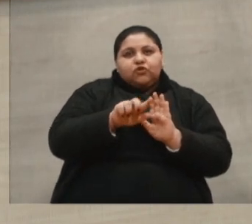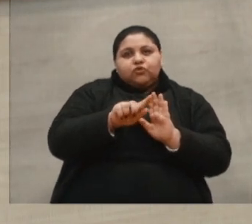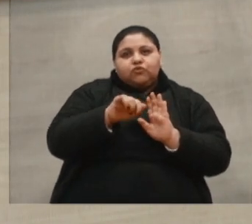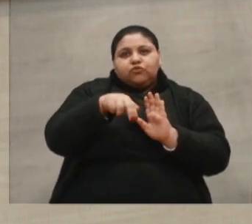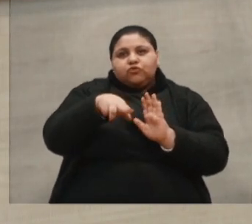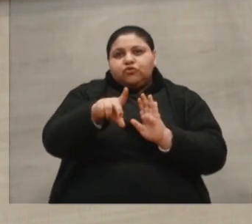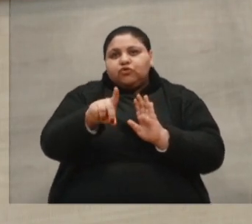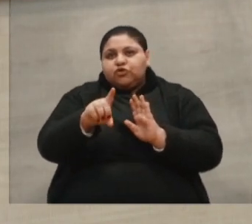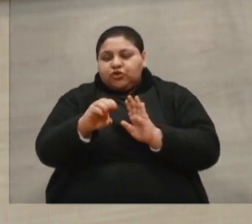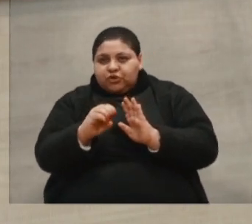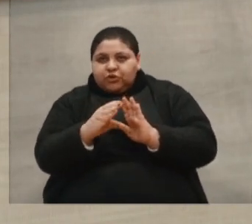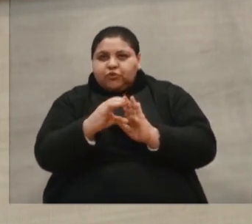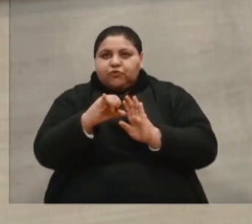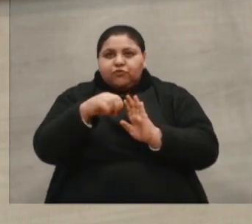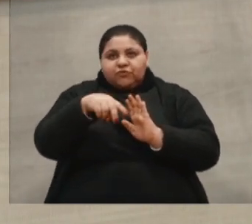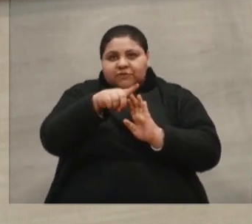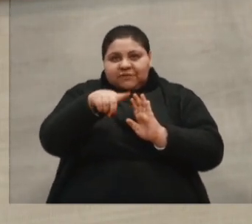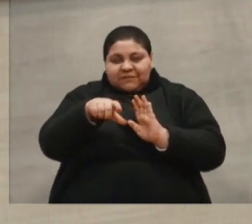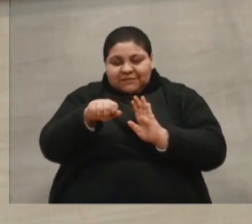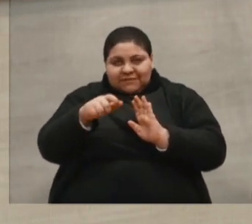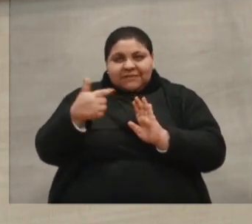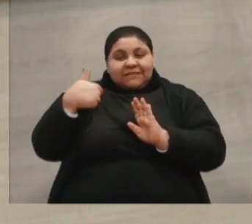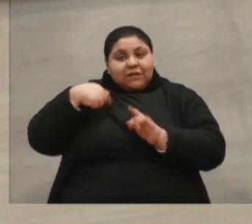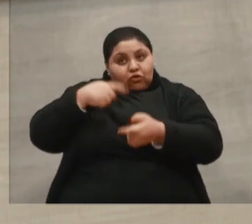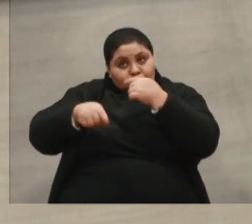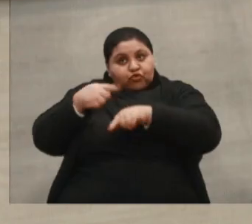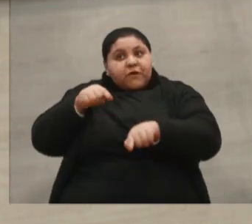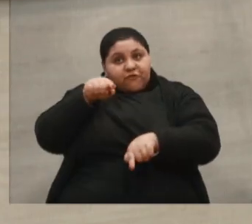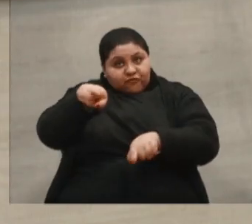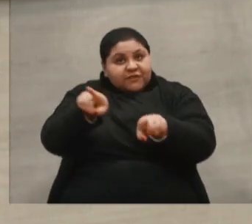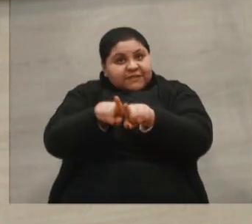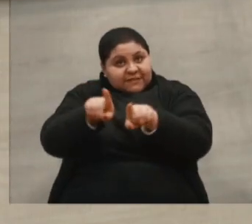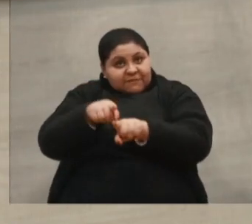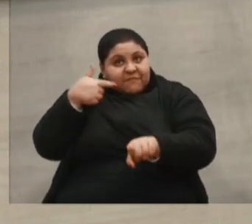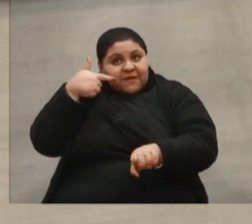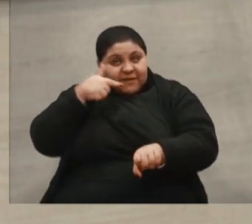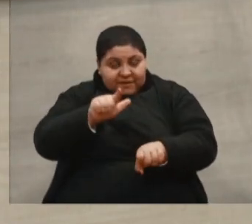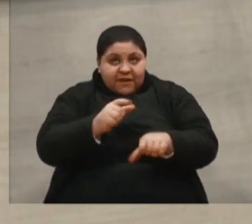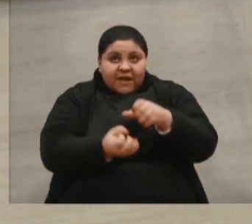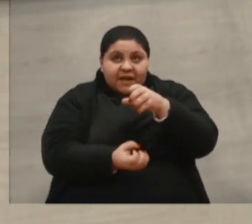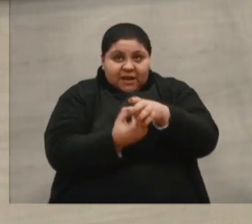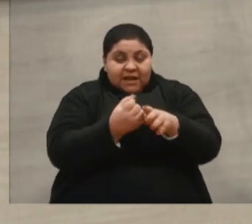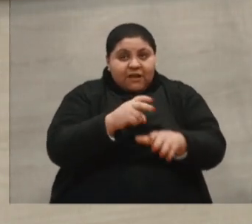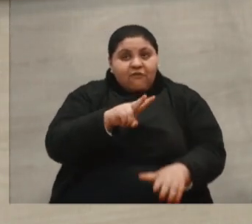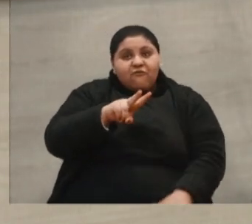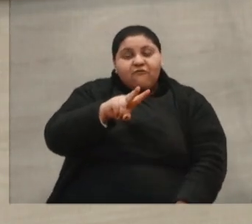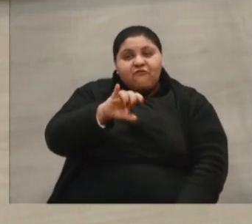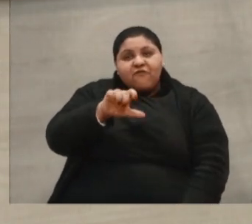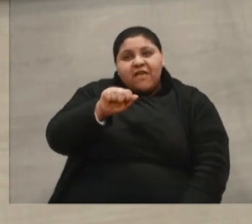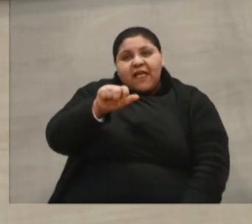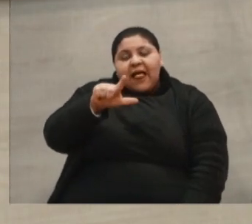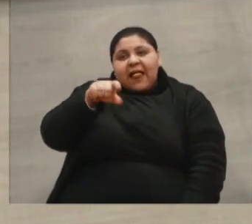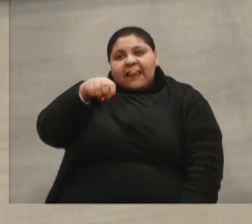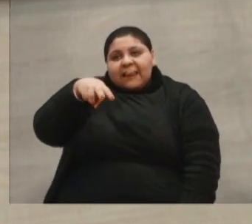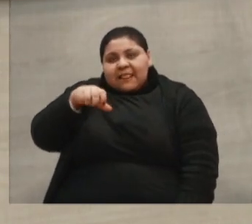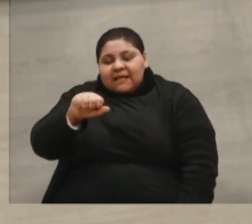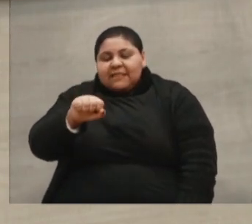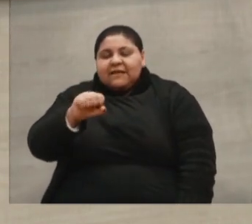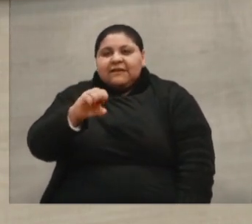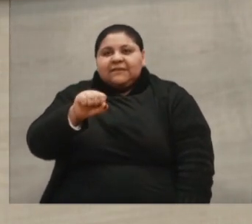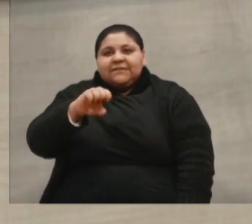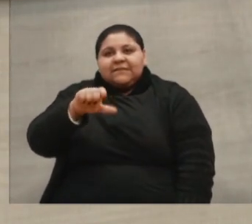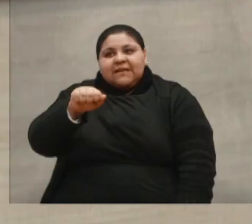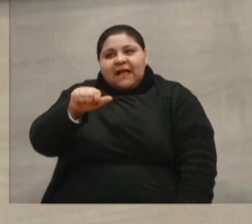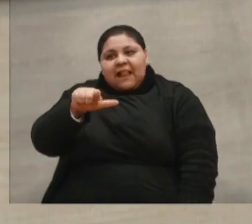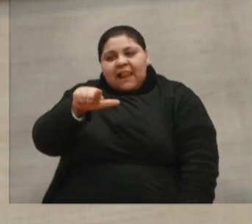Ressurgindo das Cinzas, Se Eu Superei, Você Também Consegue, assinado por Vialana Esther Salatino, texto